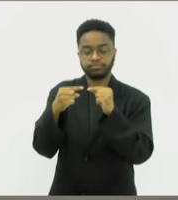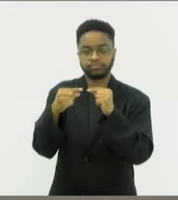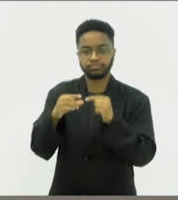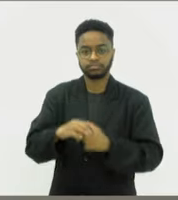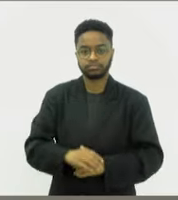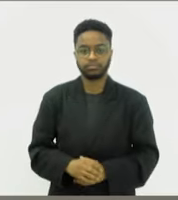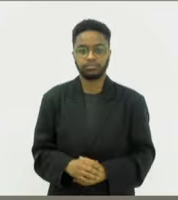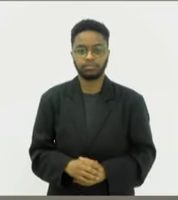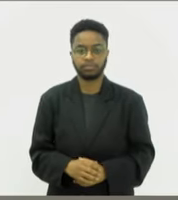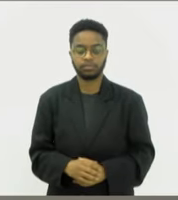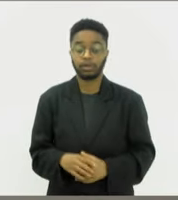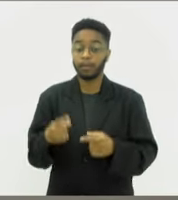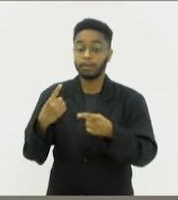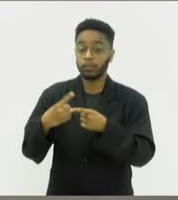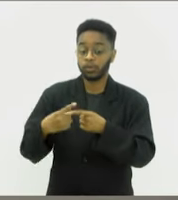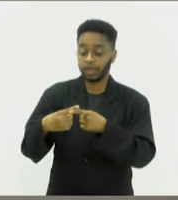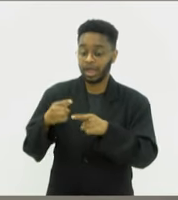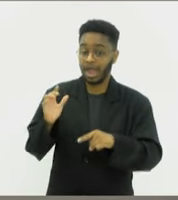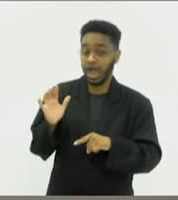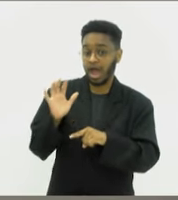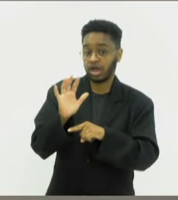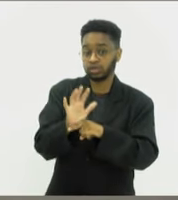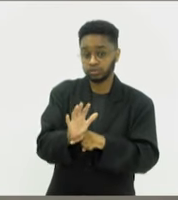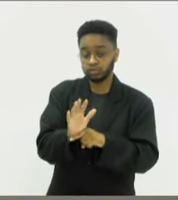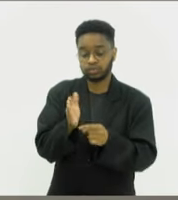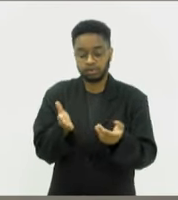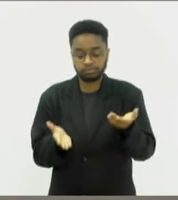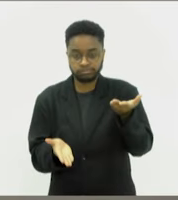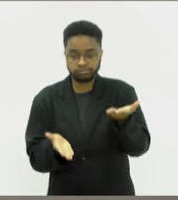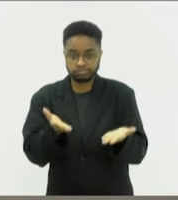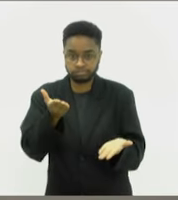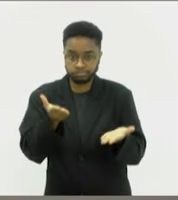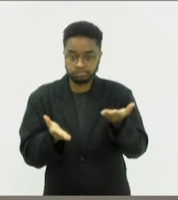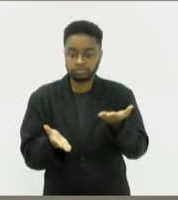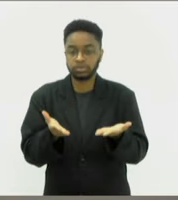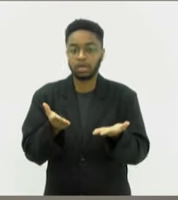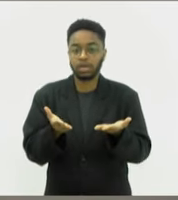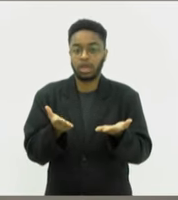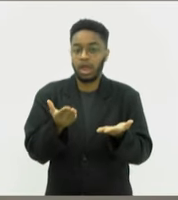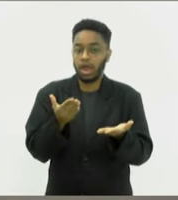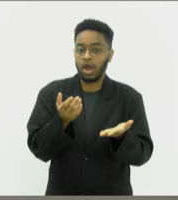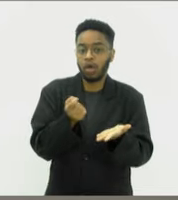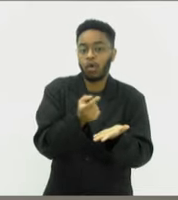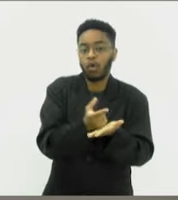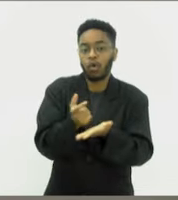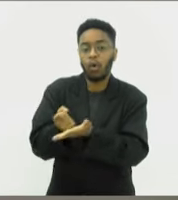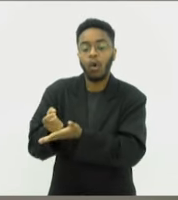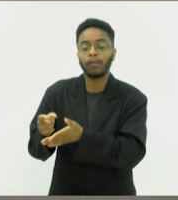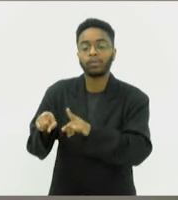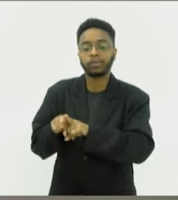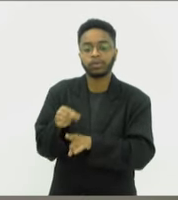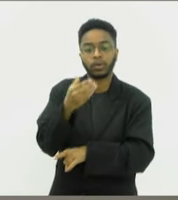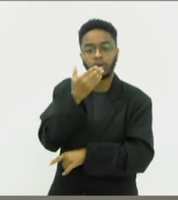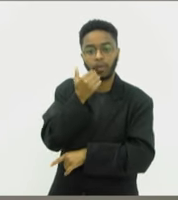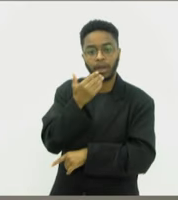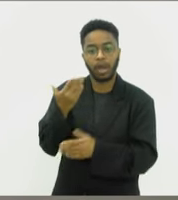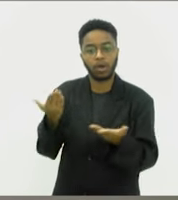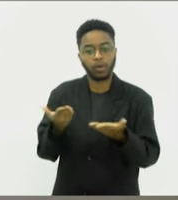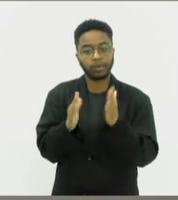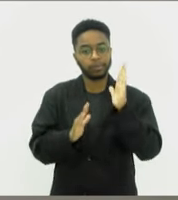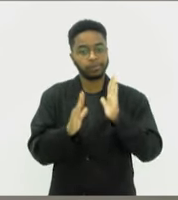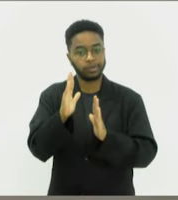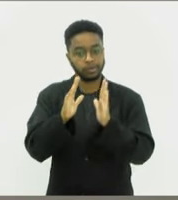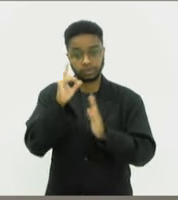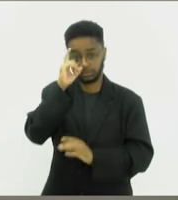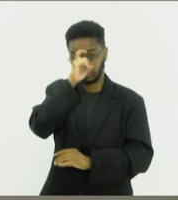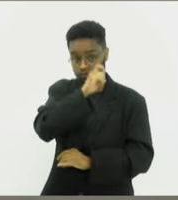equivalente. Isso ajuda a equilibrar o consumo nesse momento delicado e faz com que a